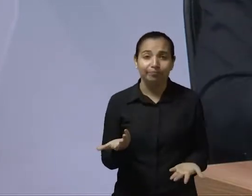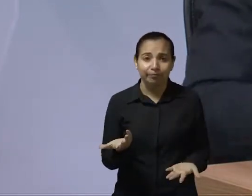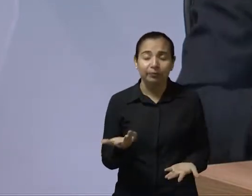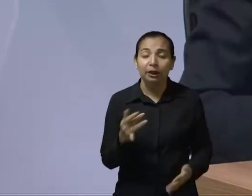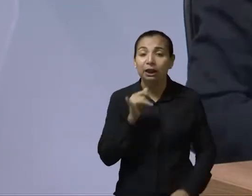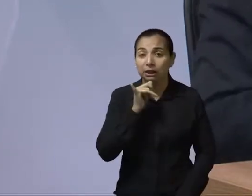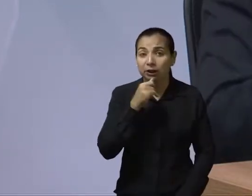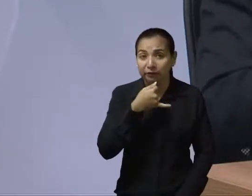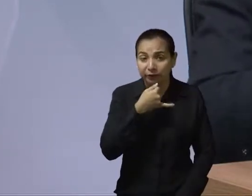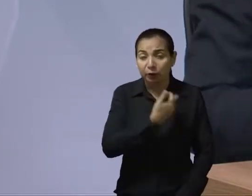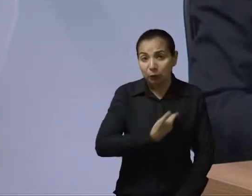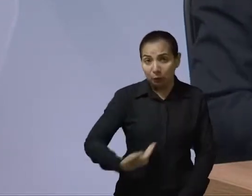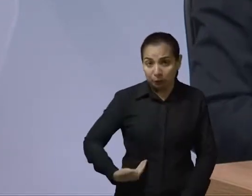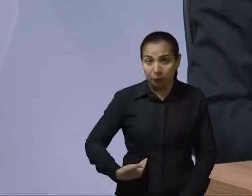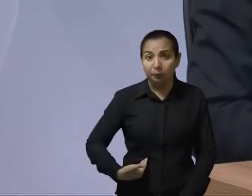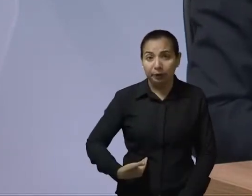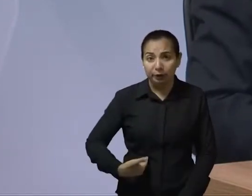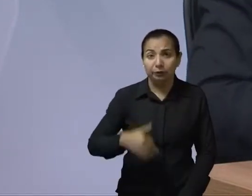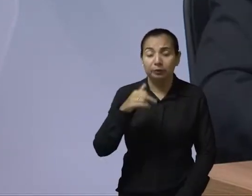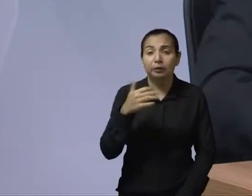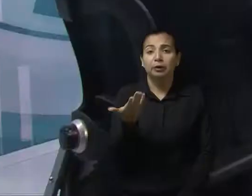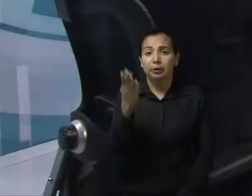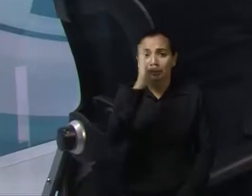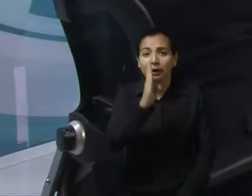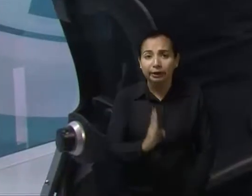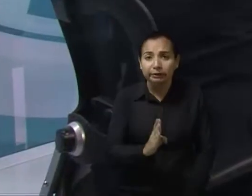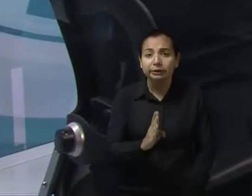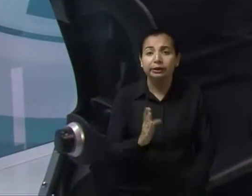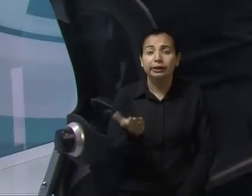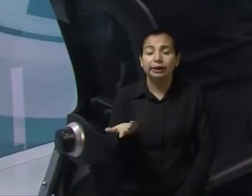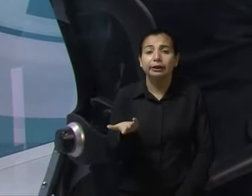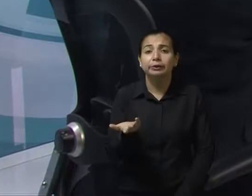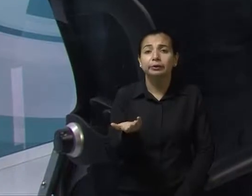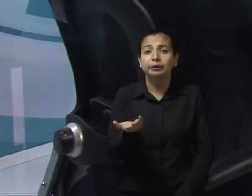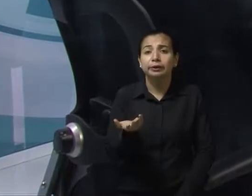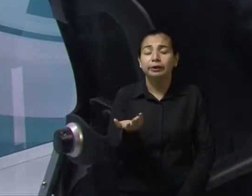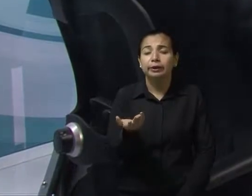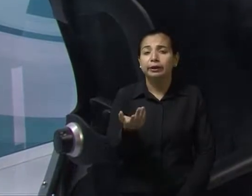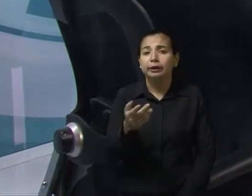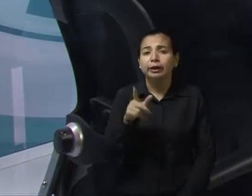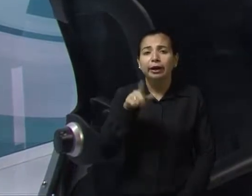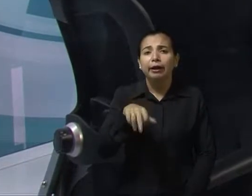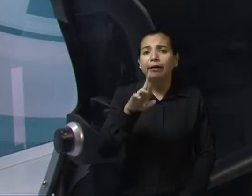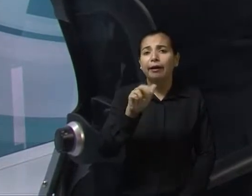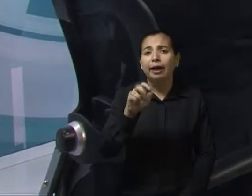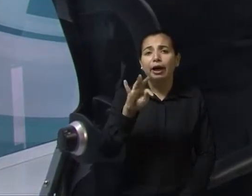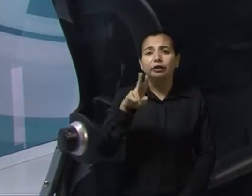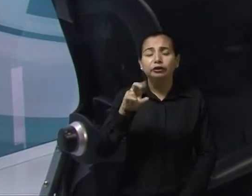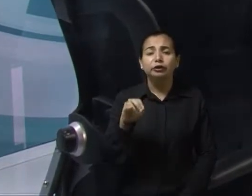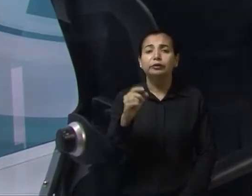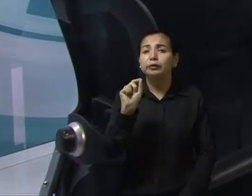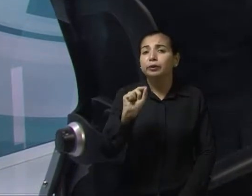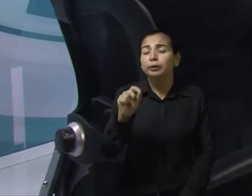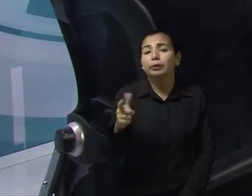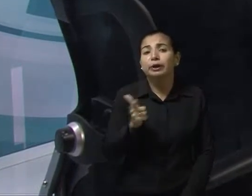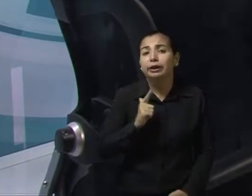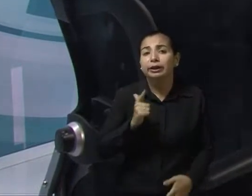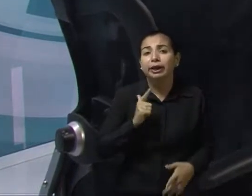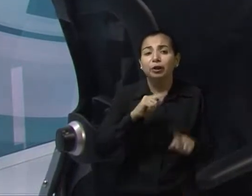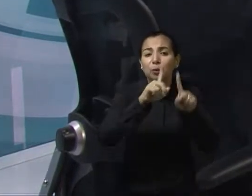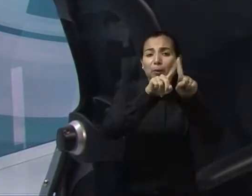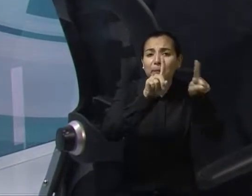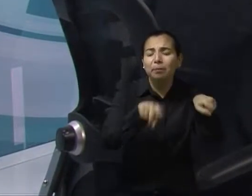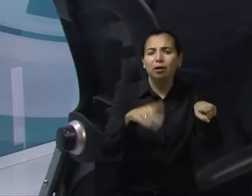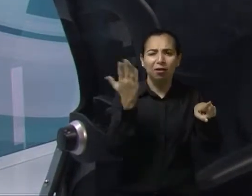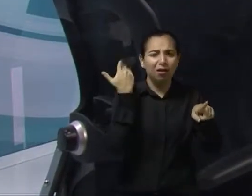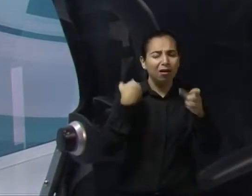e aí é uma coisa mais generalizada, ele tende a ser reativo. Então, há muitos anos nós demandamos um Plano Nacional